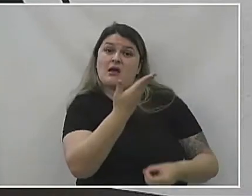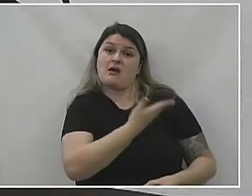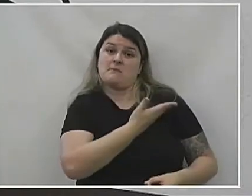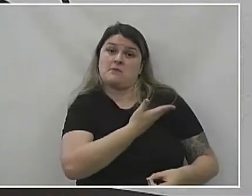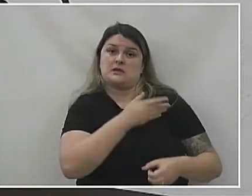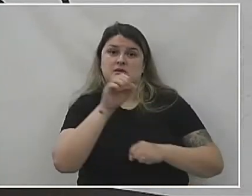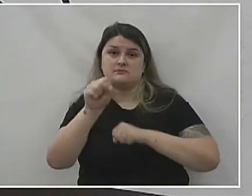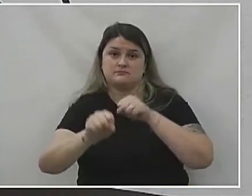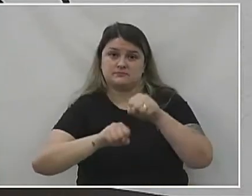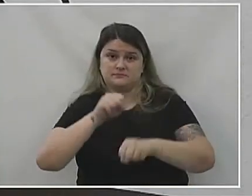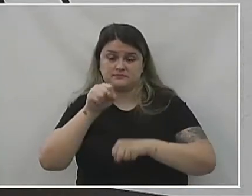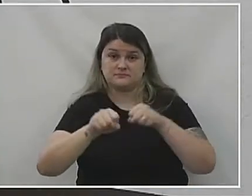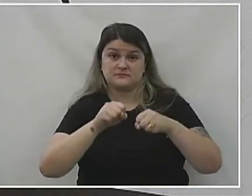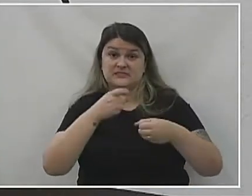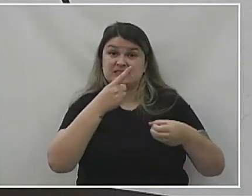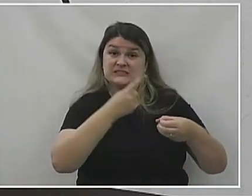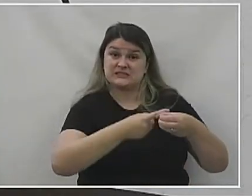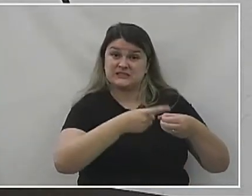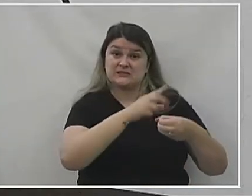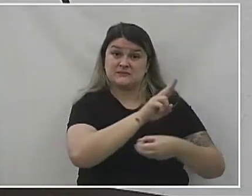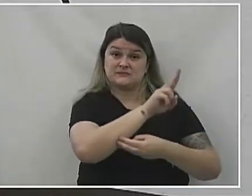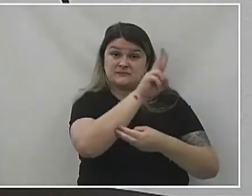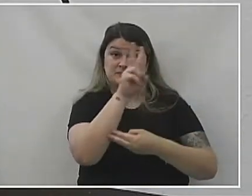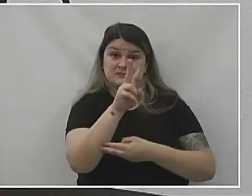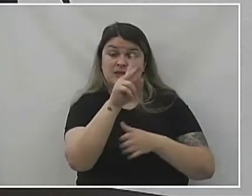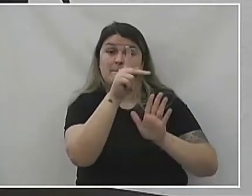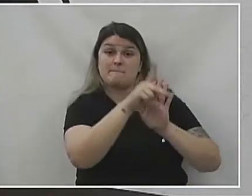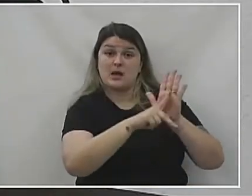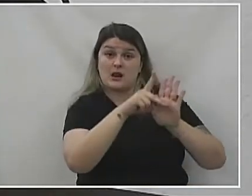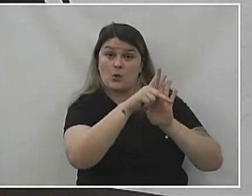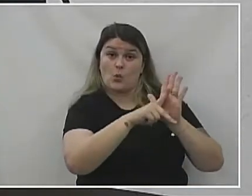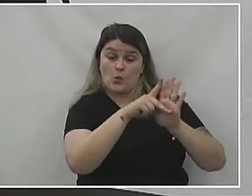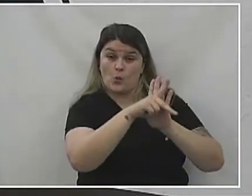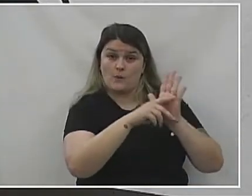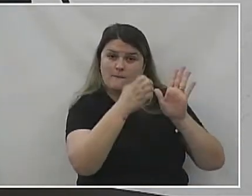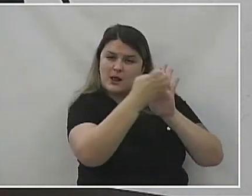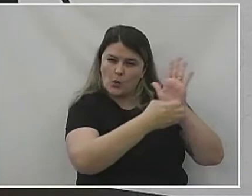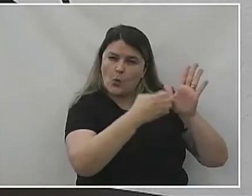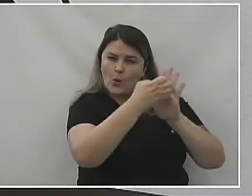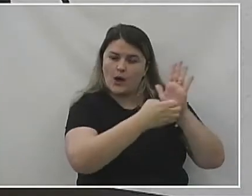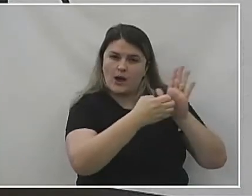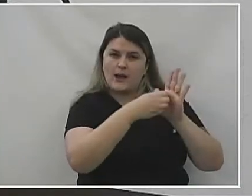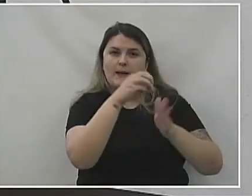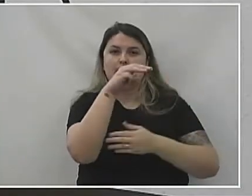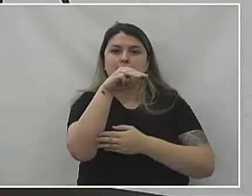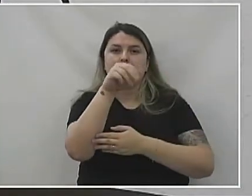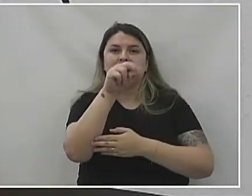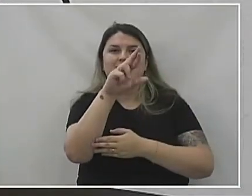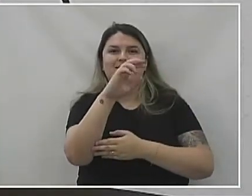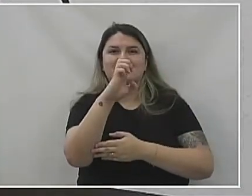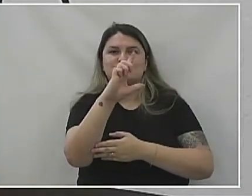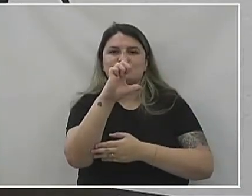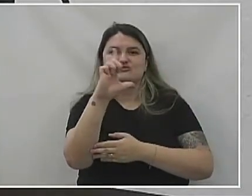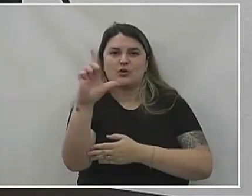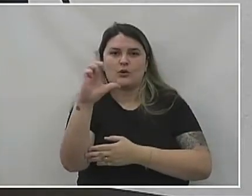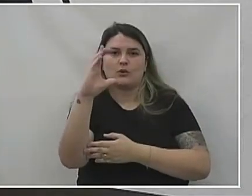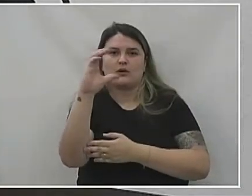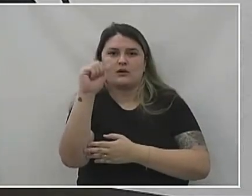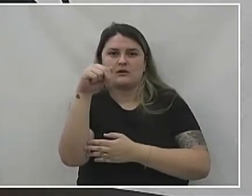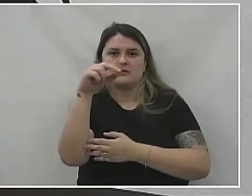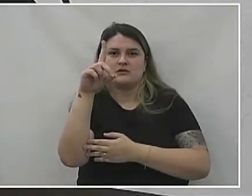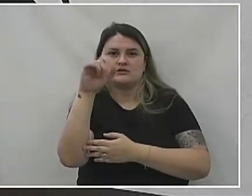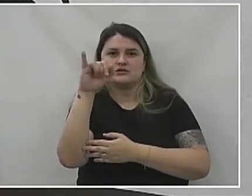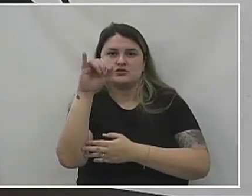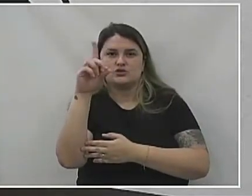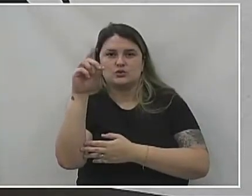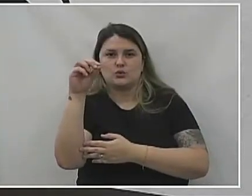bicicleta a grande Vitória Paranaguá em Marechal Cândido Rondon são as três cidades reconhecidas pela grande quantidade de